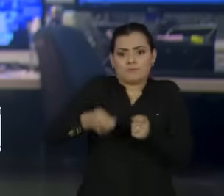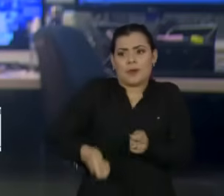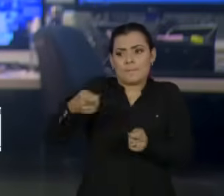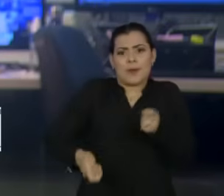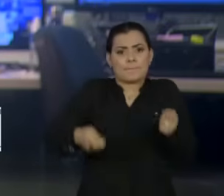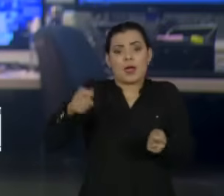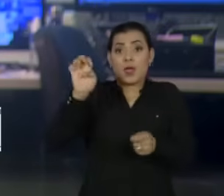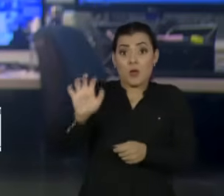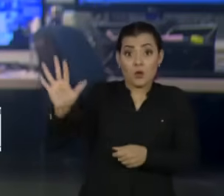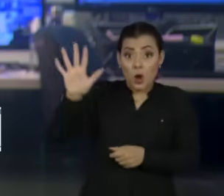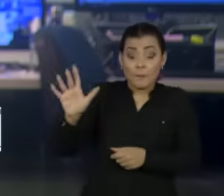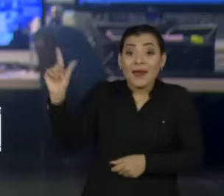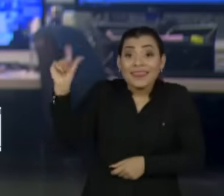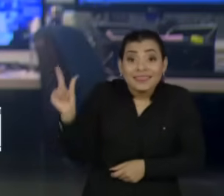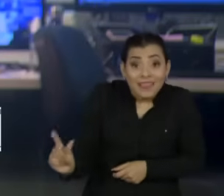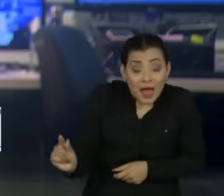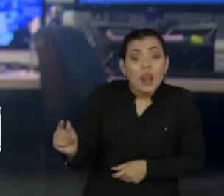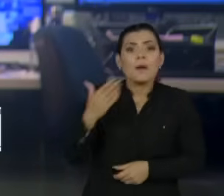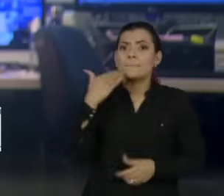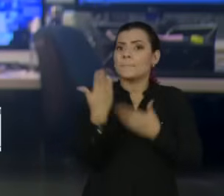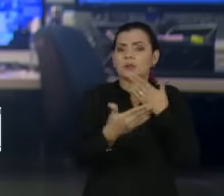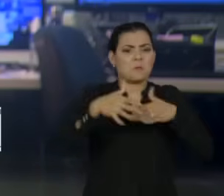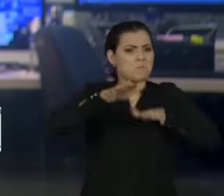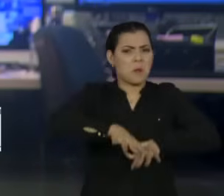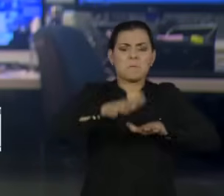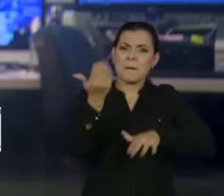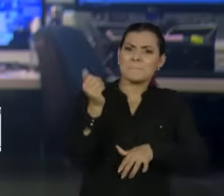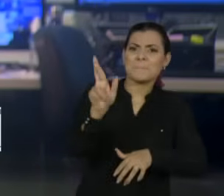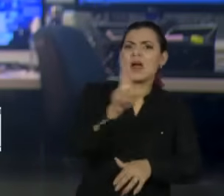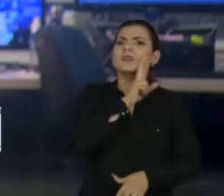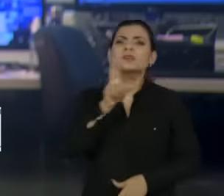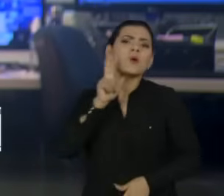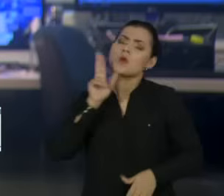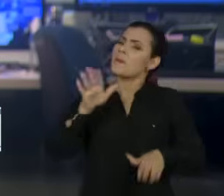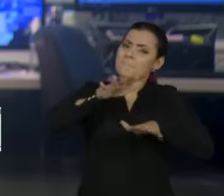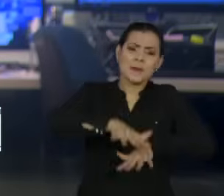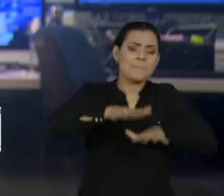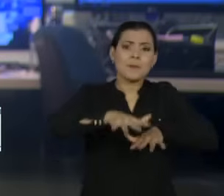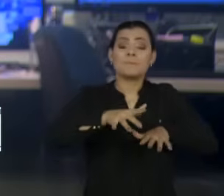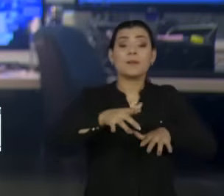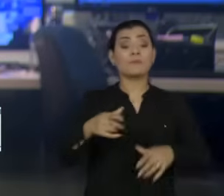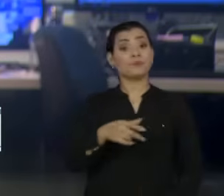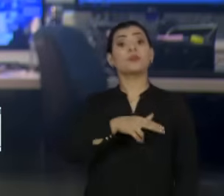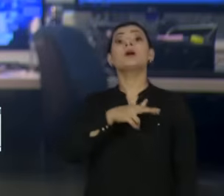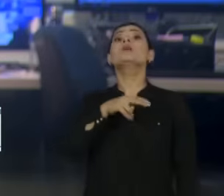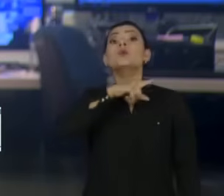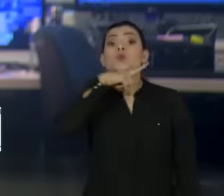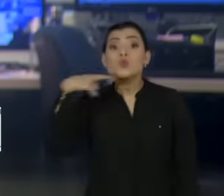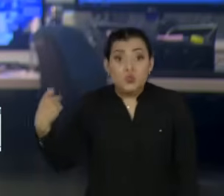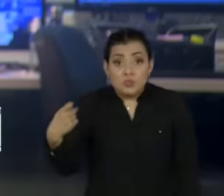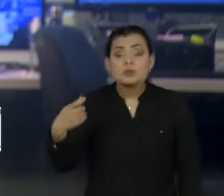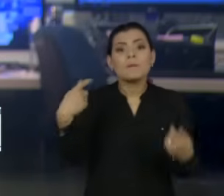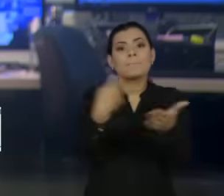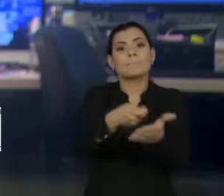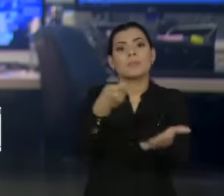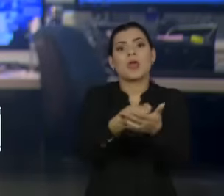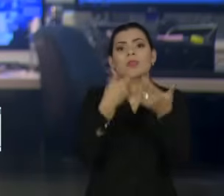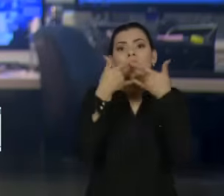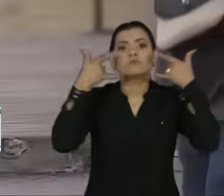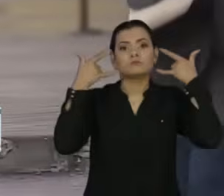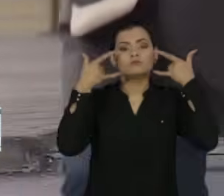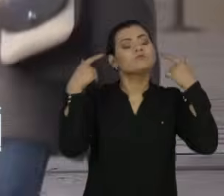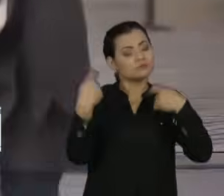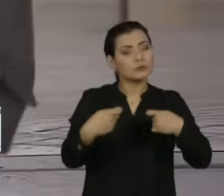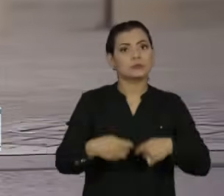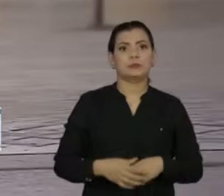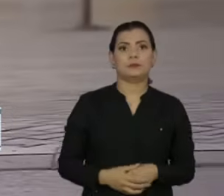Os italianos protestam contra o fechamento de bares e restaurantes e a Rússia ordena o uso de máscara em todo o país.